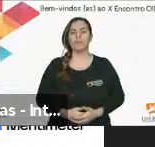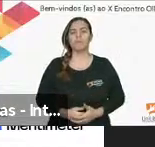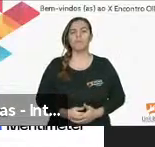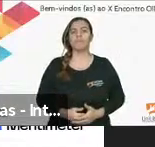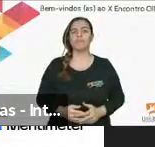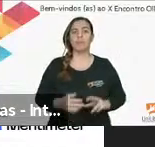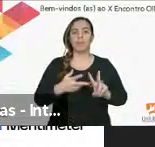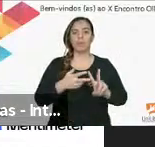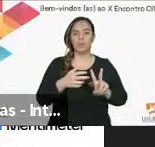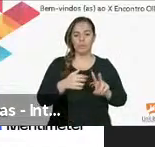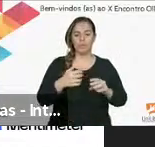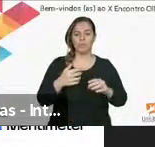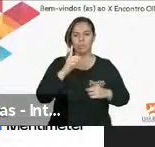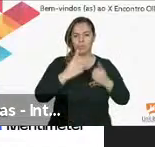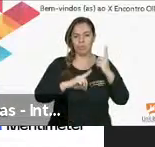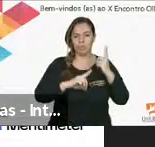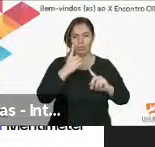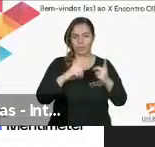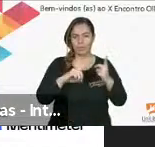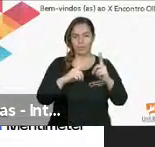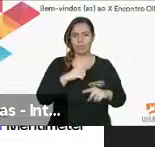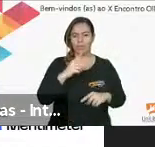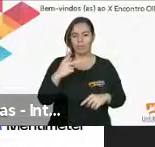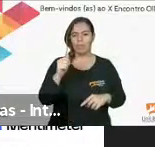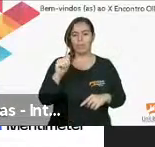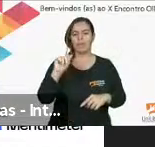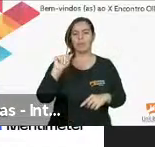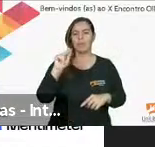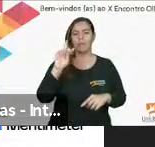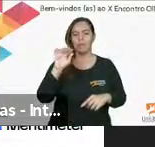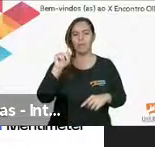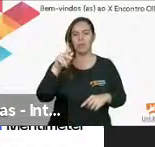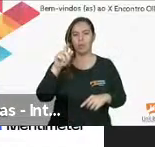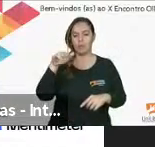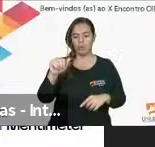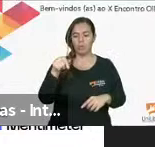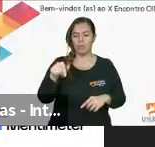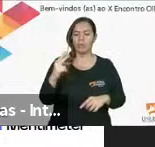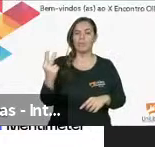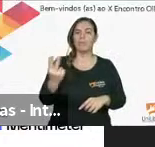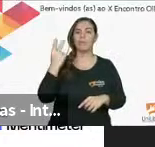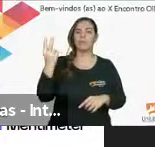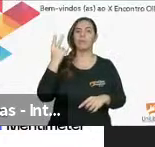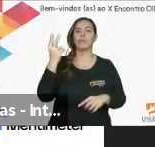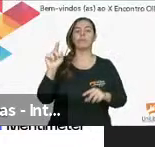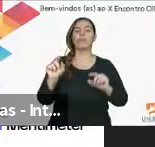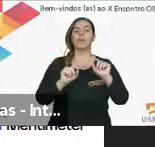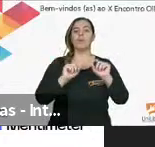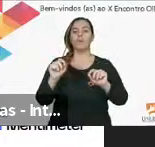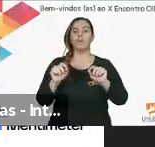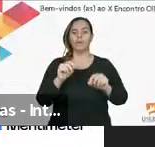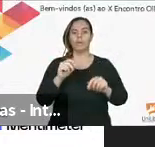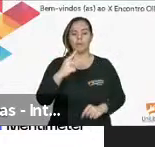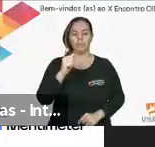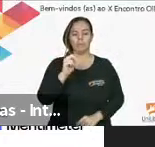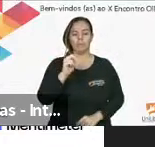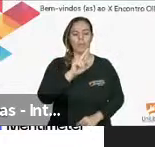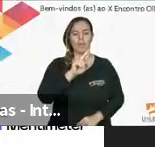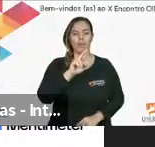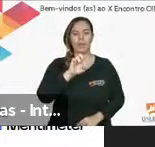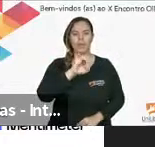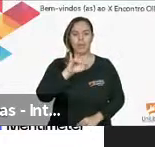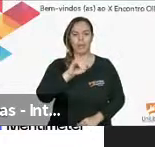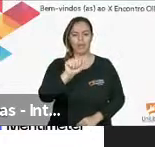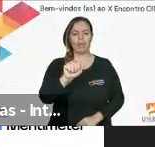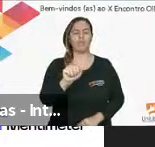chilenos, da Patagônia, valorizam muito a pareja. Eu não